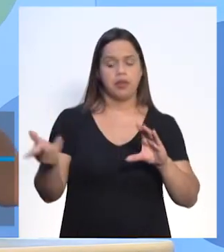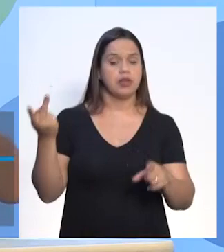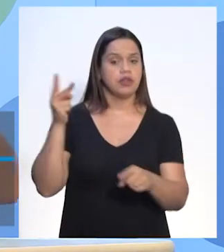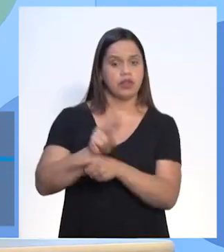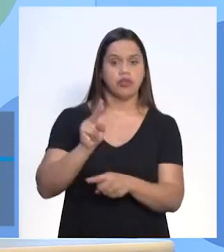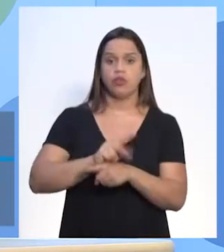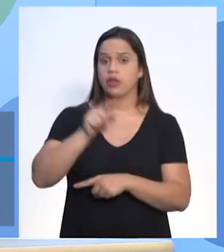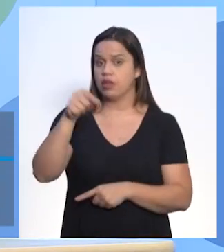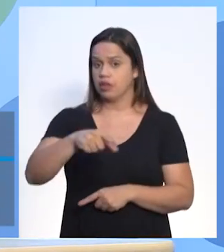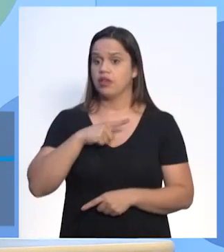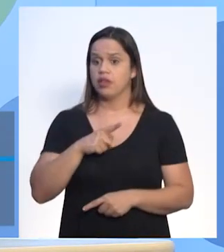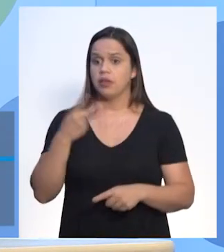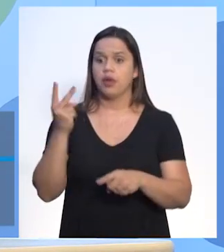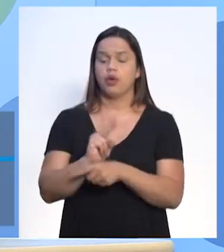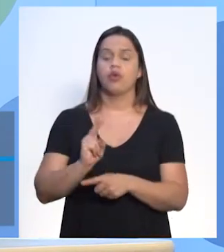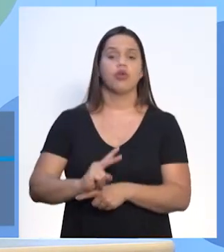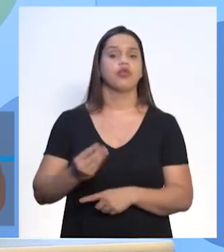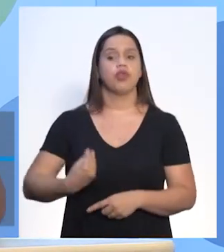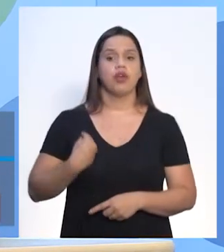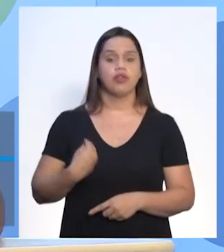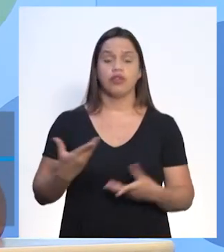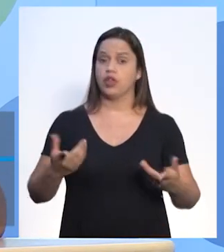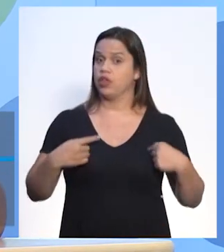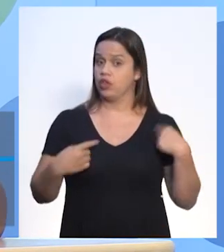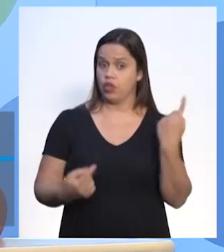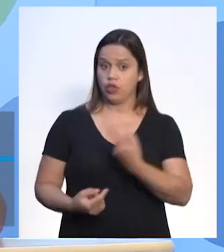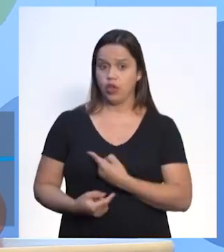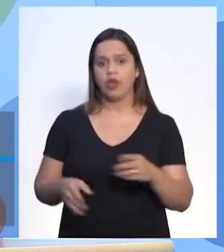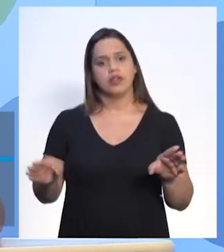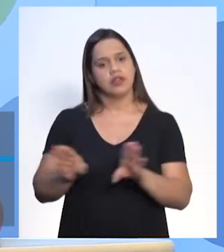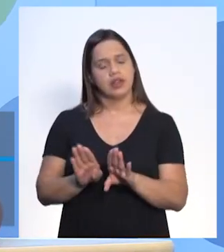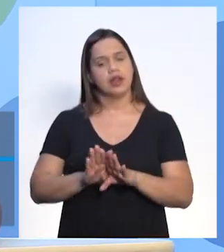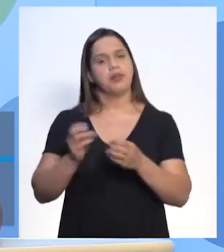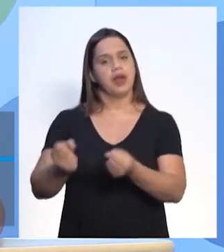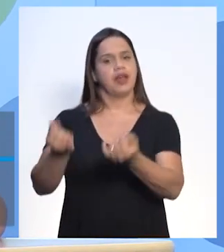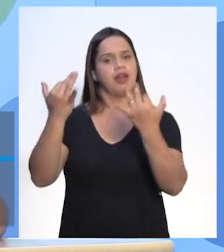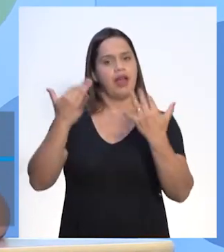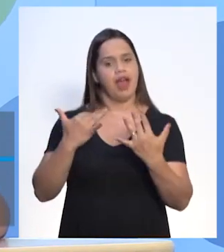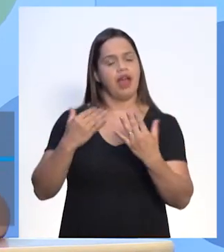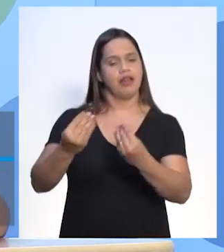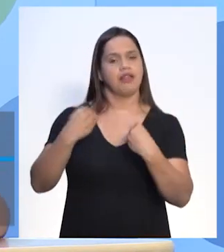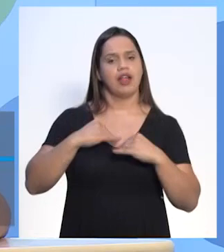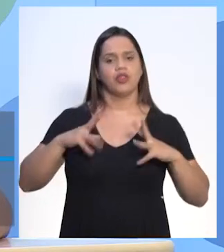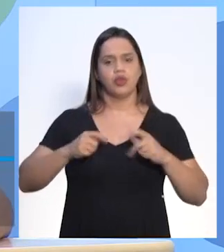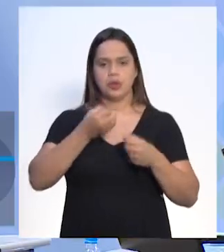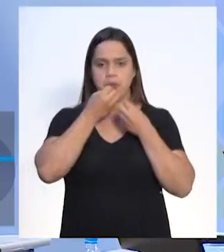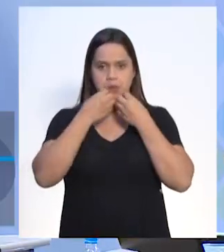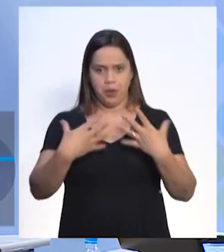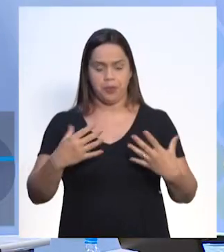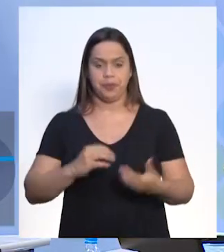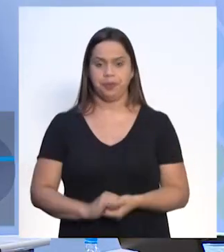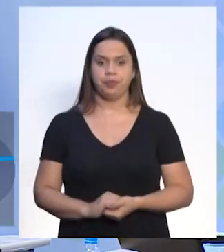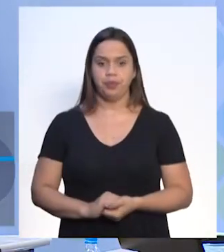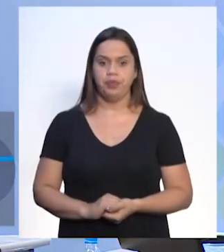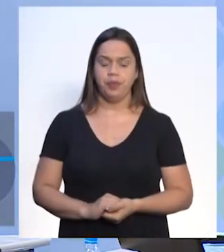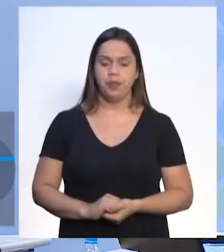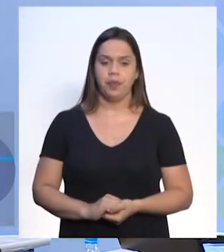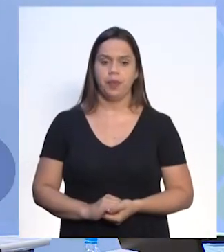preservação para continuarem existindo. E a gente, por tabela, recebe os benefícios. Exatamente. Na próxima tela